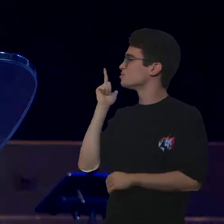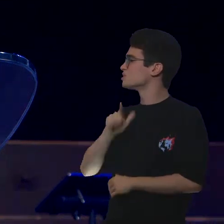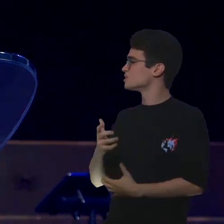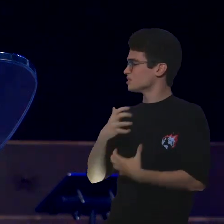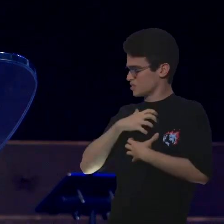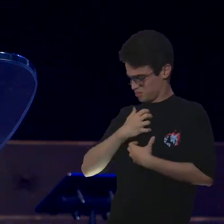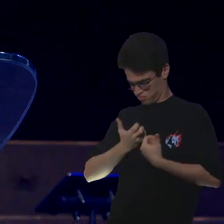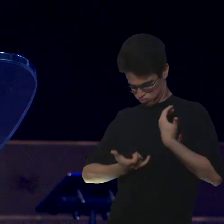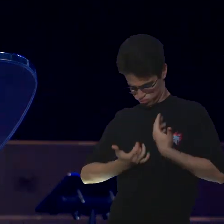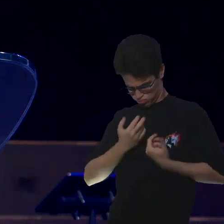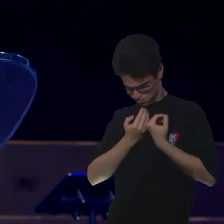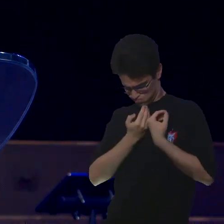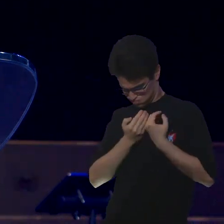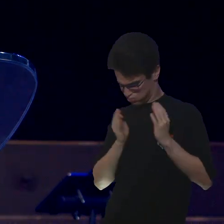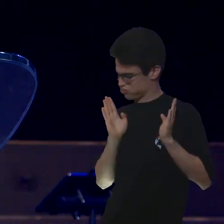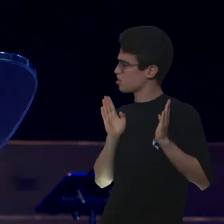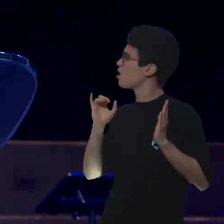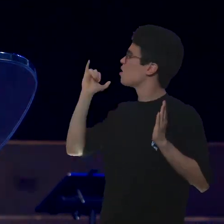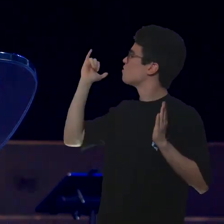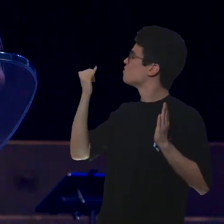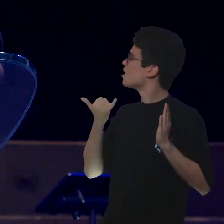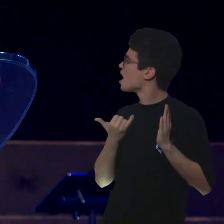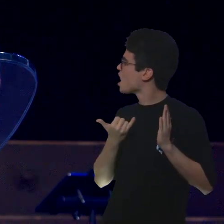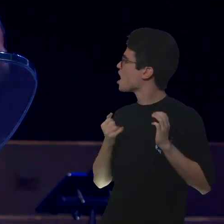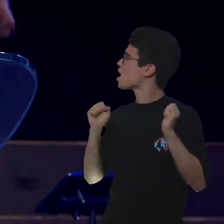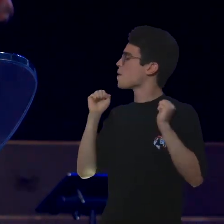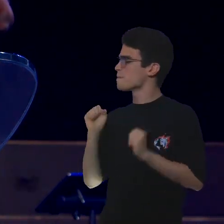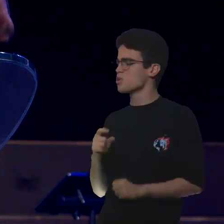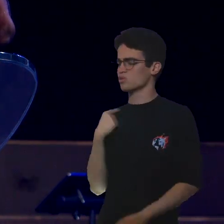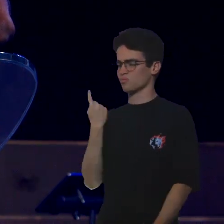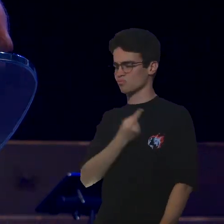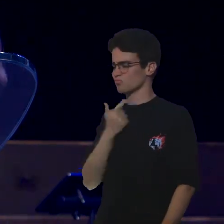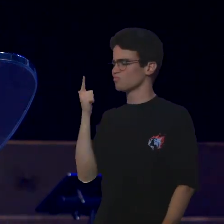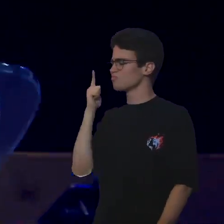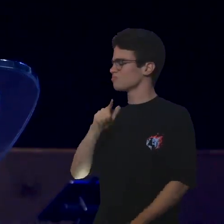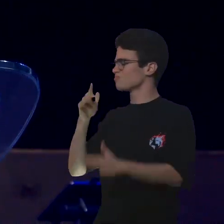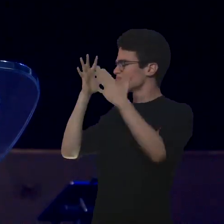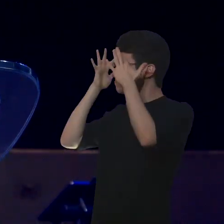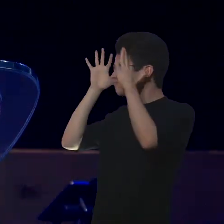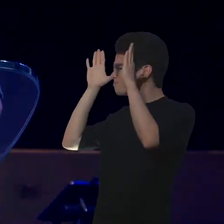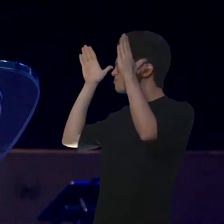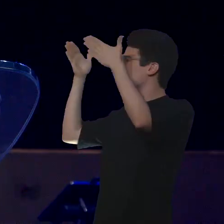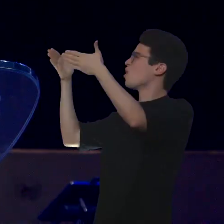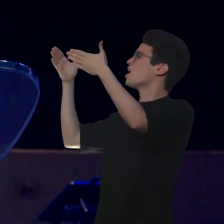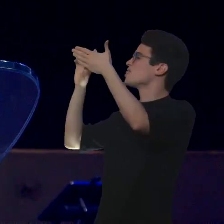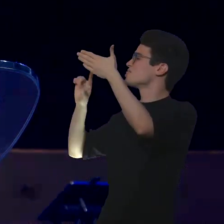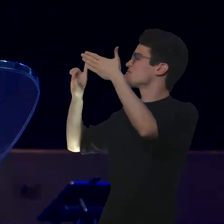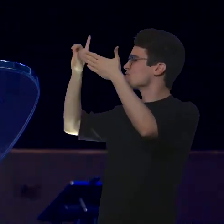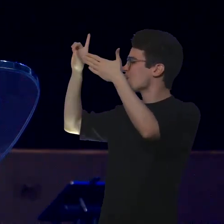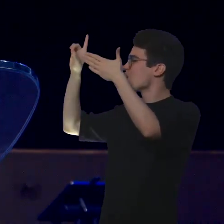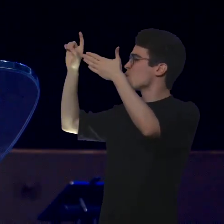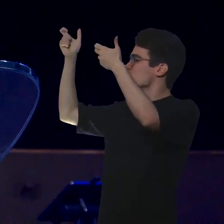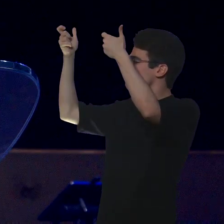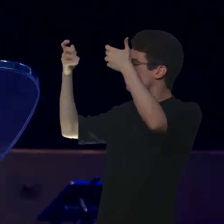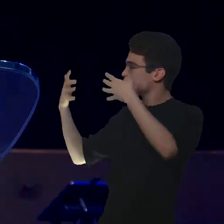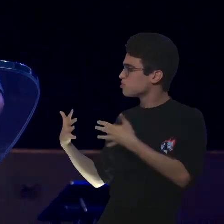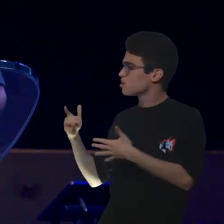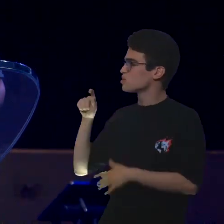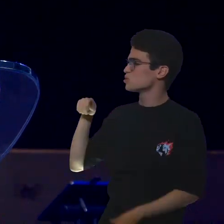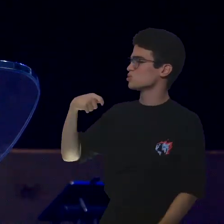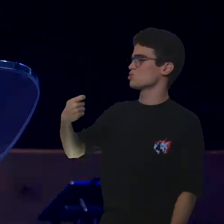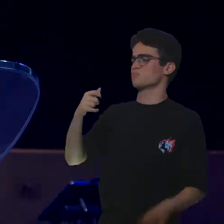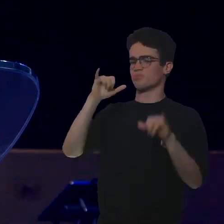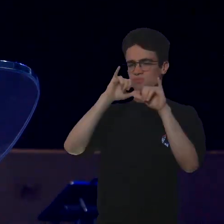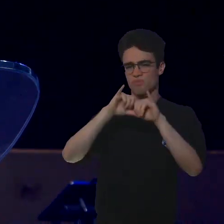corações estejam abertos, as nossas mentes estejam cativos ao trono da graça, para ouvir aquilo que o Senhor tem